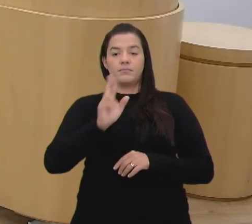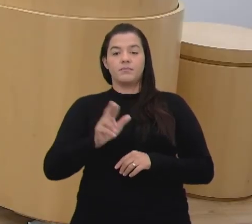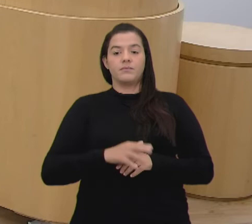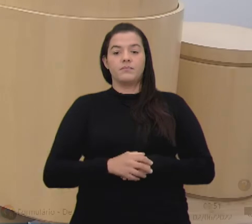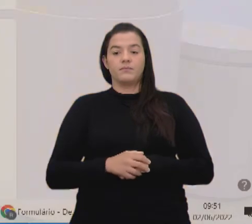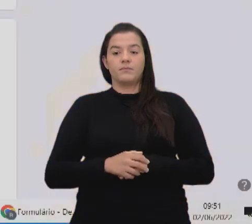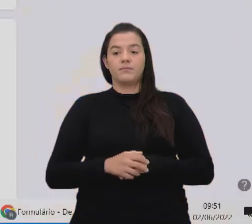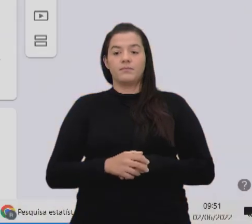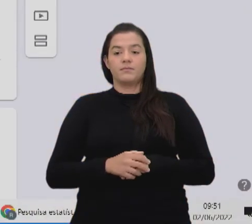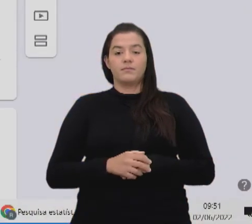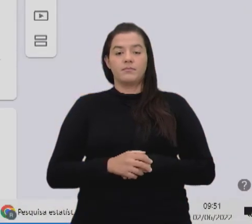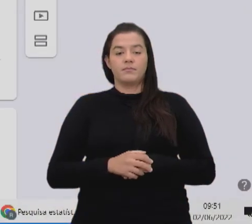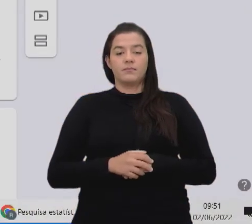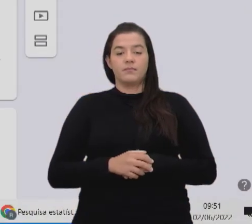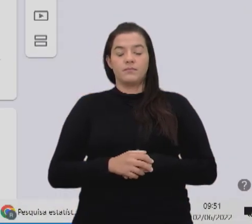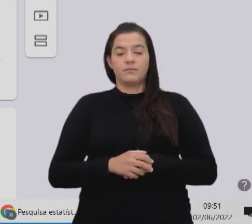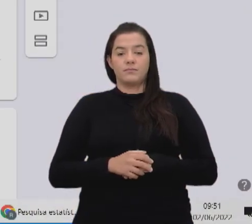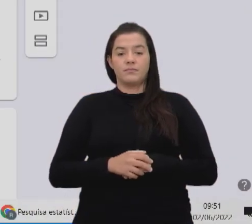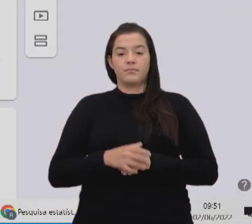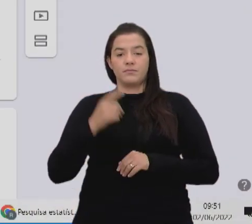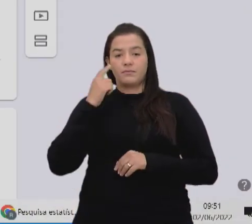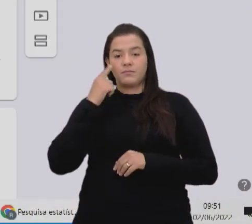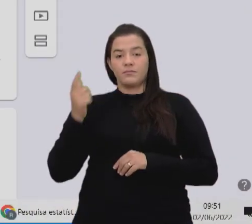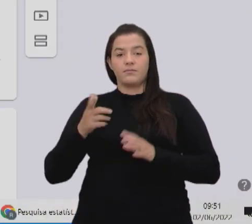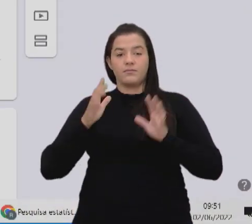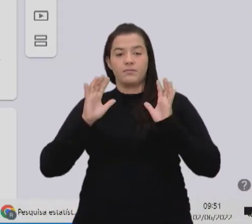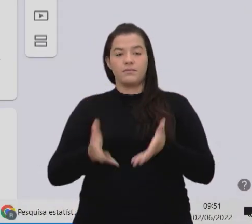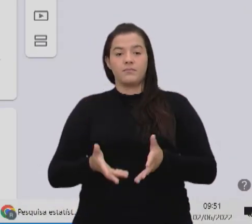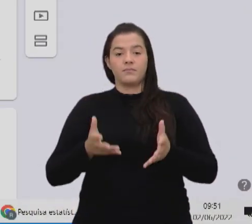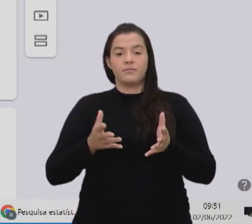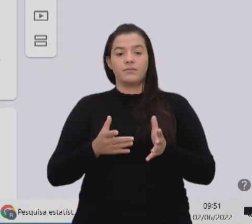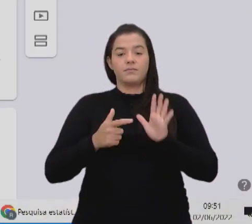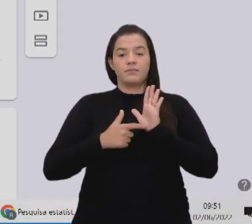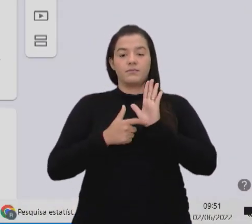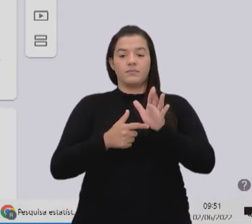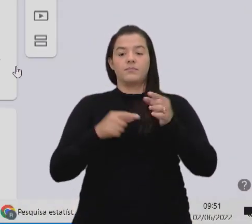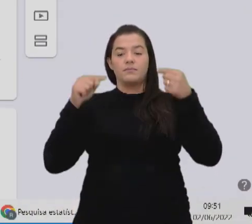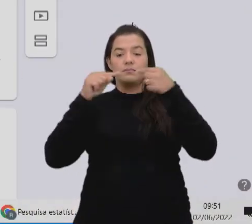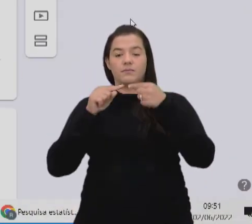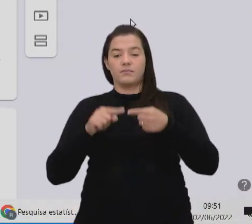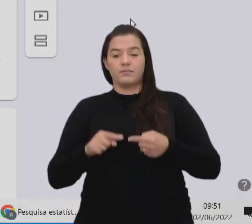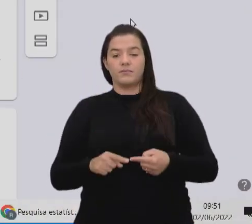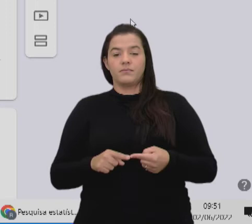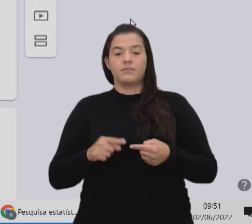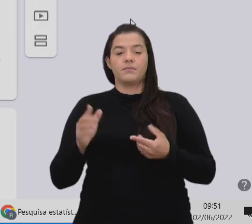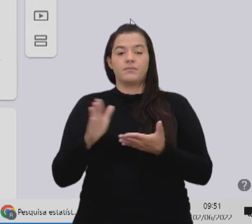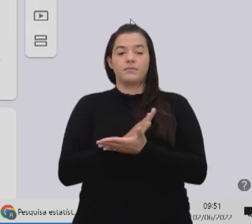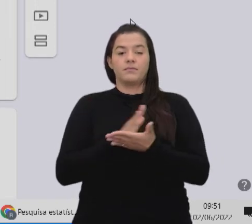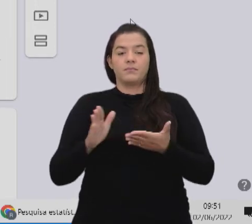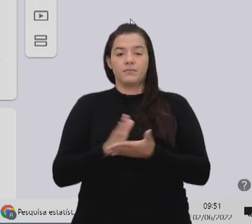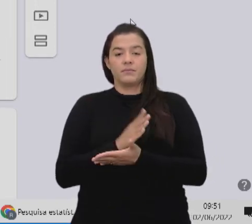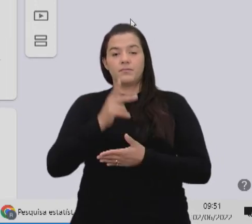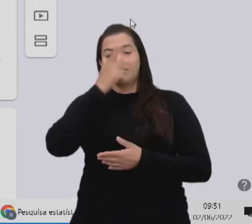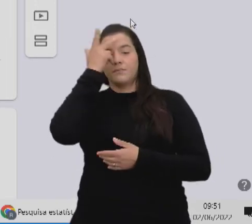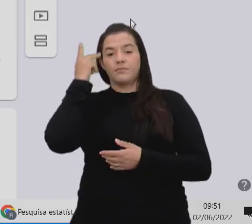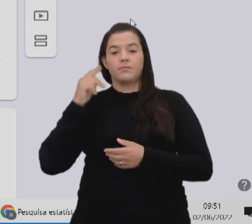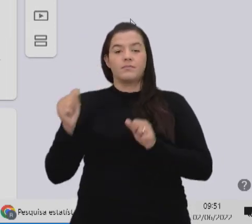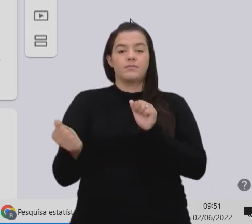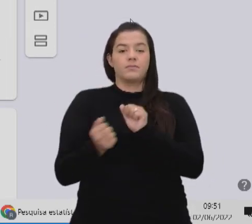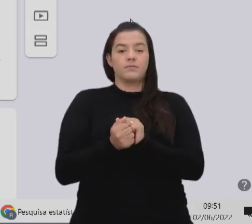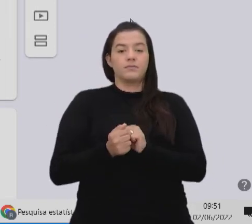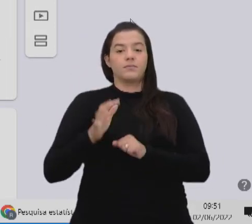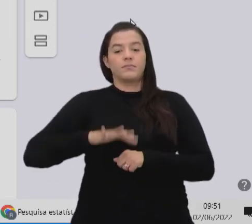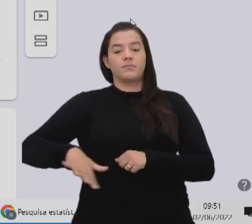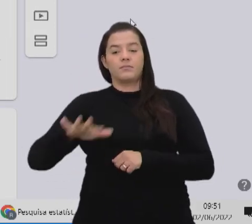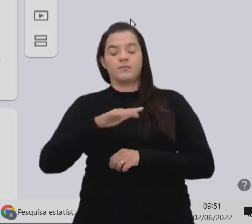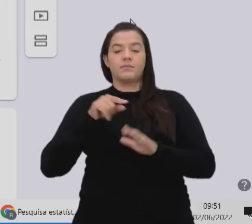Sem Então, problemas. ó, eu quero abrir a que tem resposta. É essa. Essa é a que eu realmente apliquei, tá? Eu apliquei com as pessoas da minha comunidade por causa da